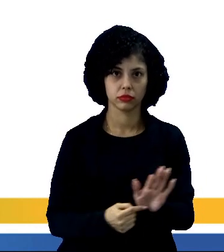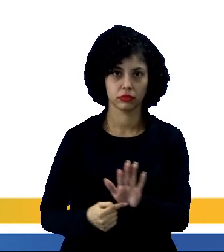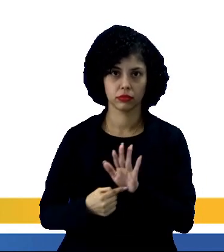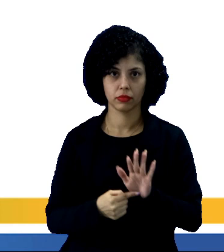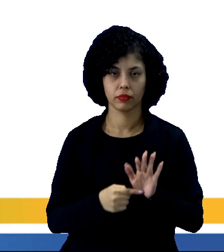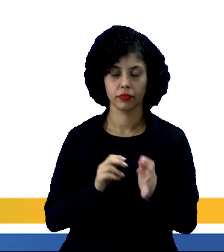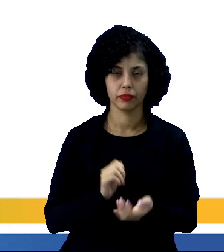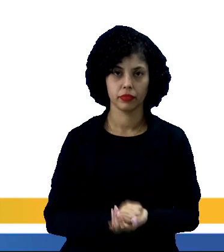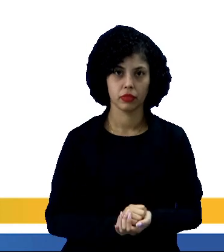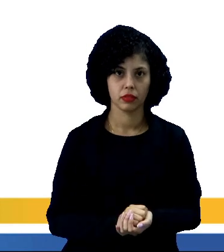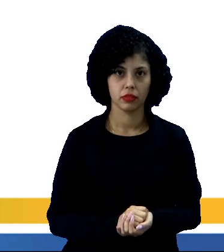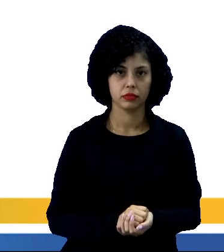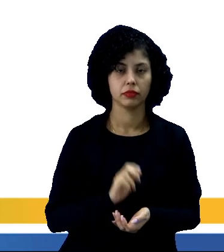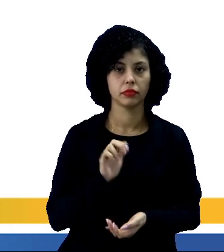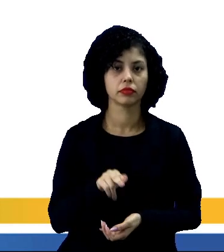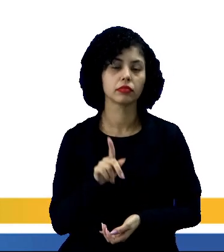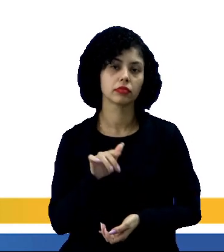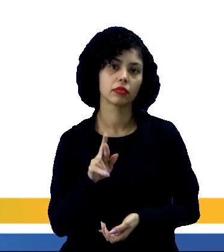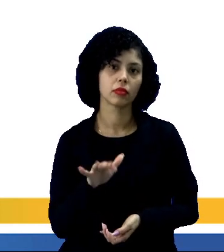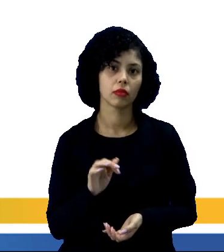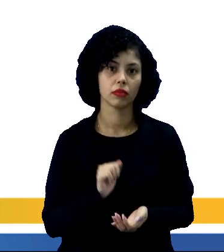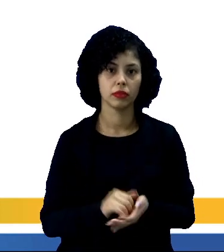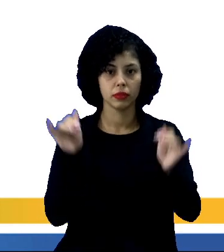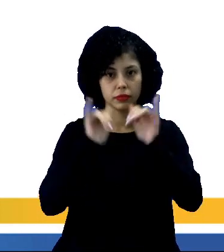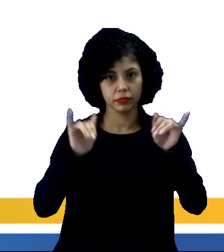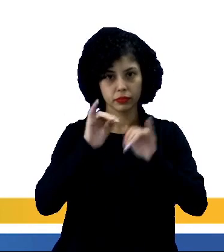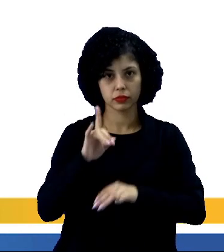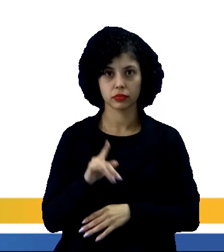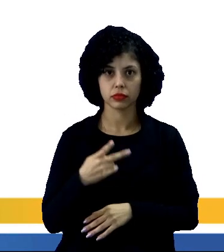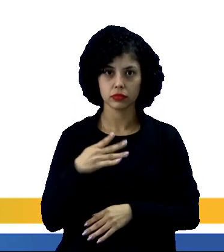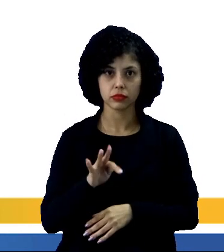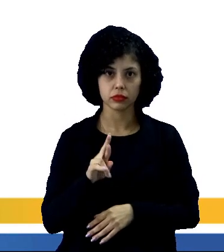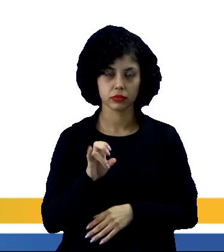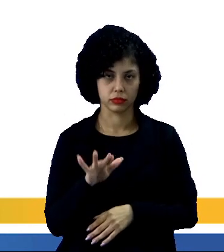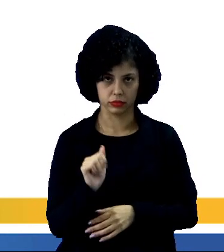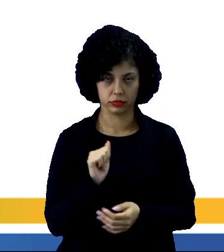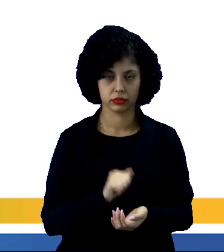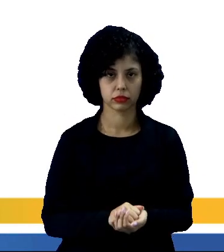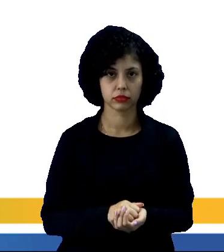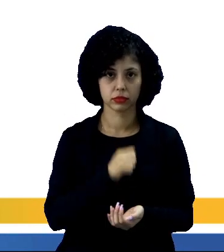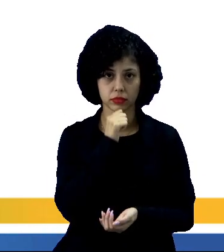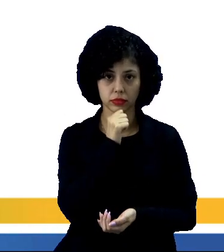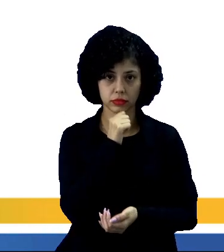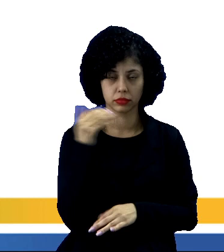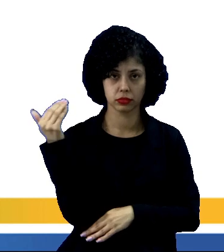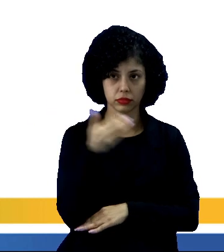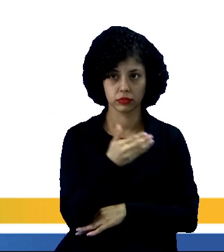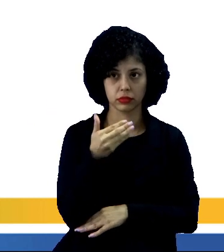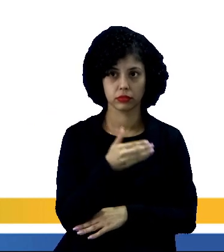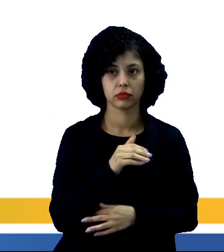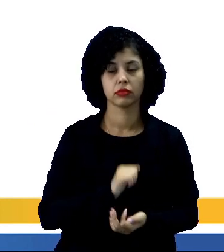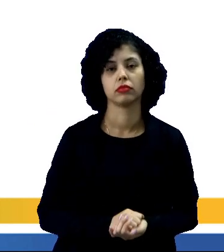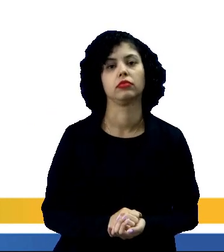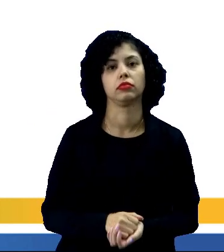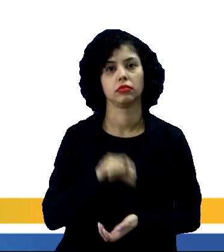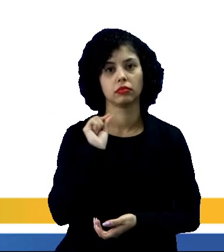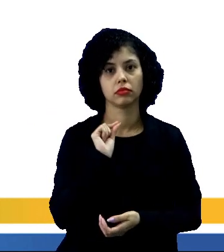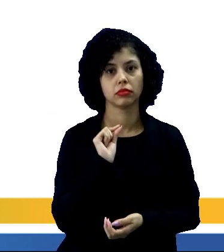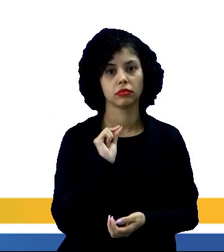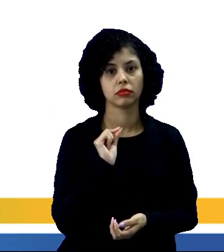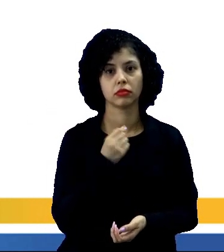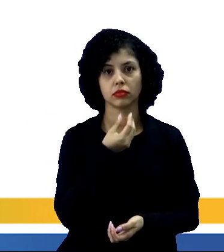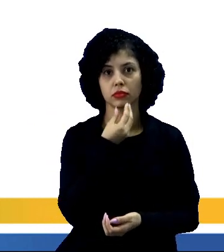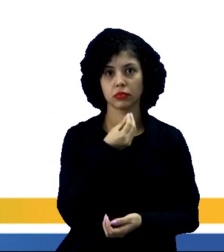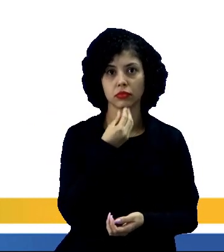pontos vetoriais analógicos da informação bruta da taxa de amostragem sonora mais frequente, tá? Em que o ouvido